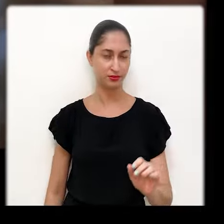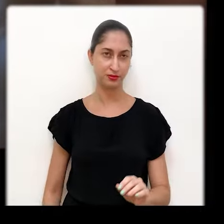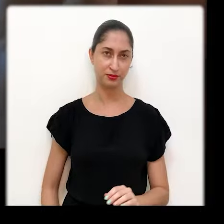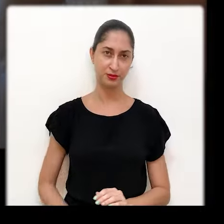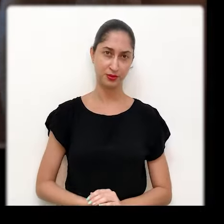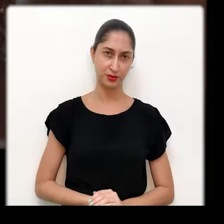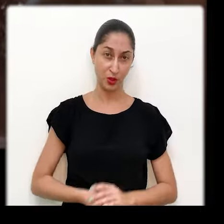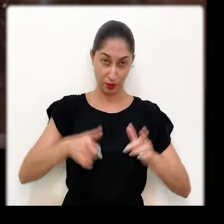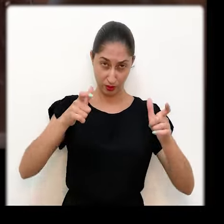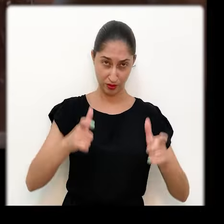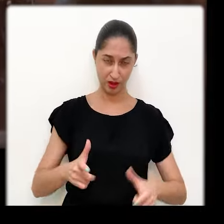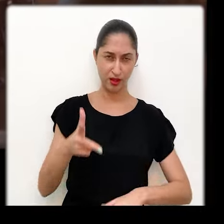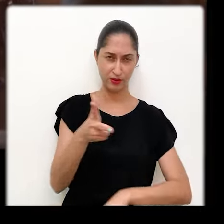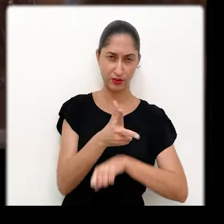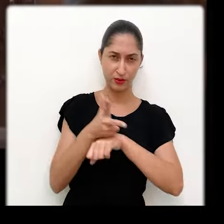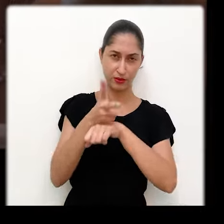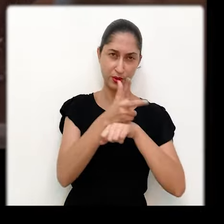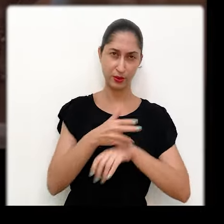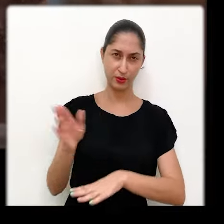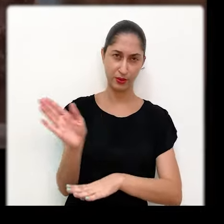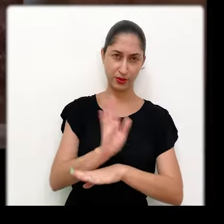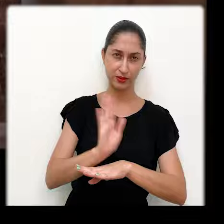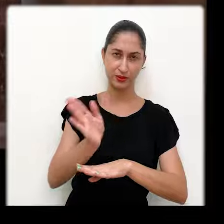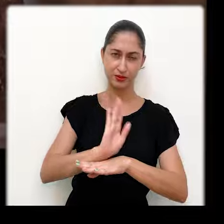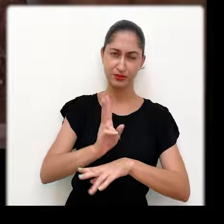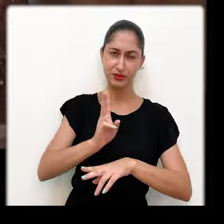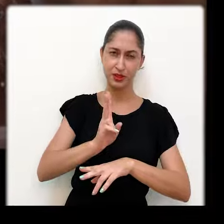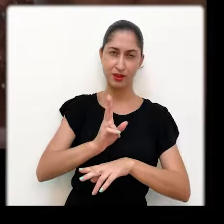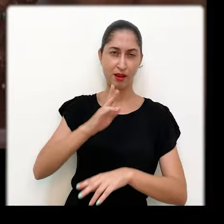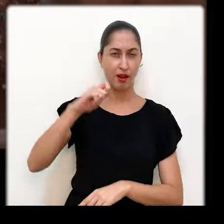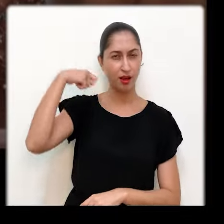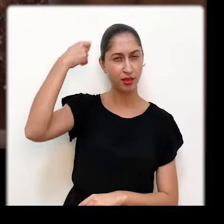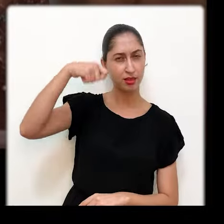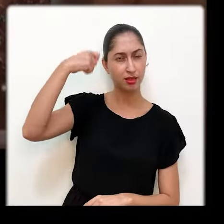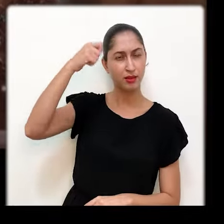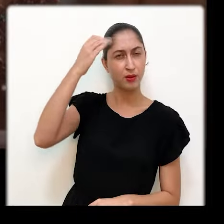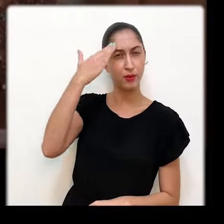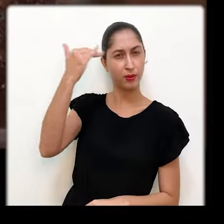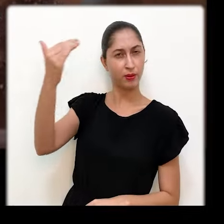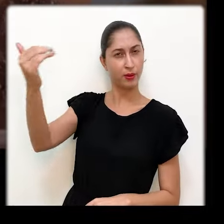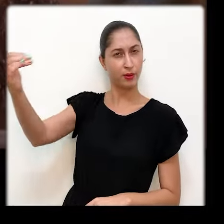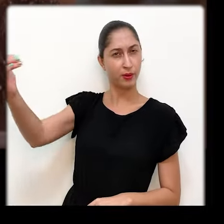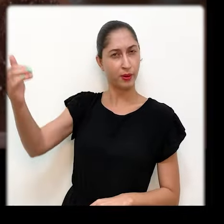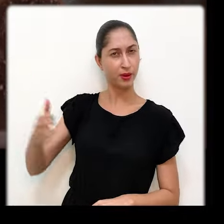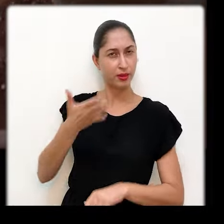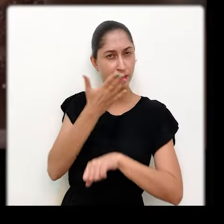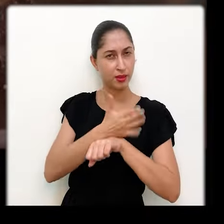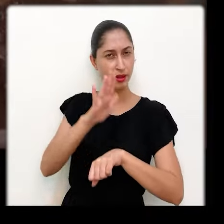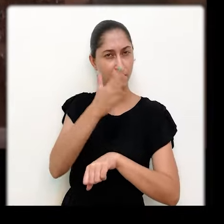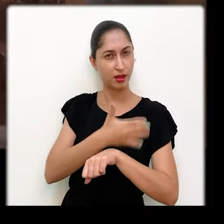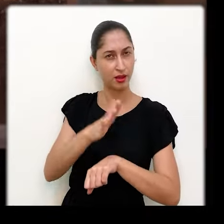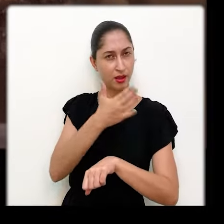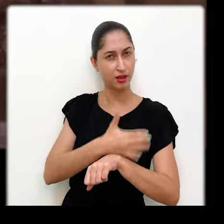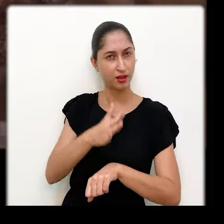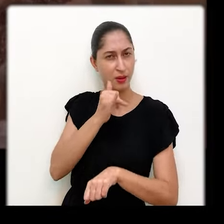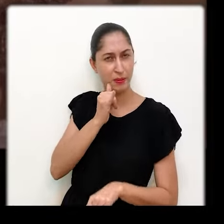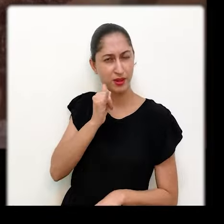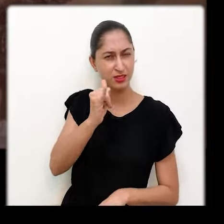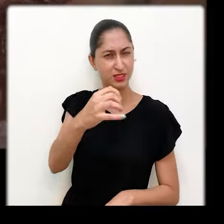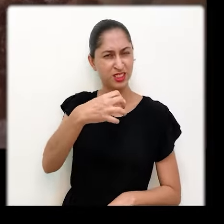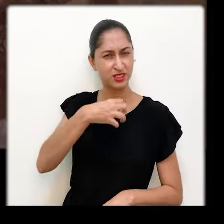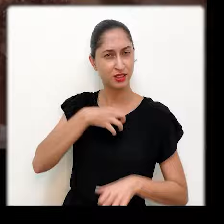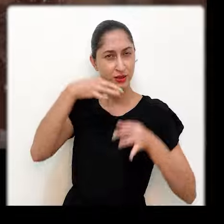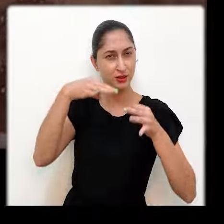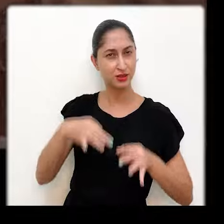Nos sets de filmagens, boquitas famosas são preparadas para